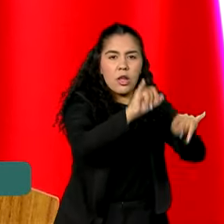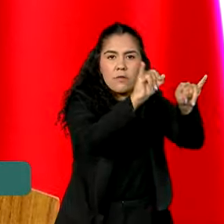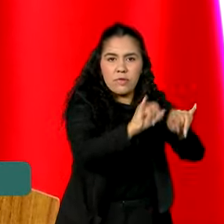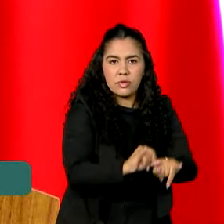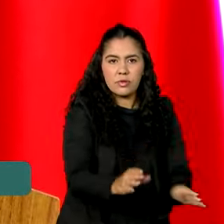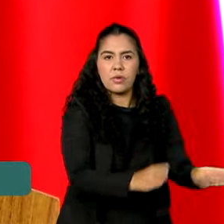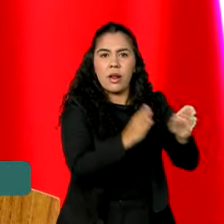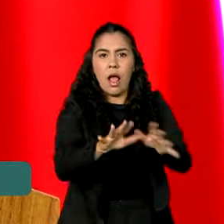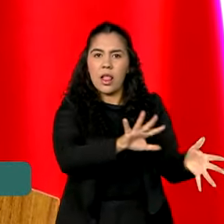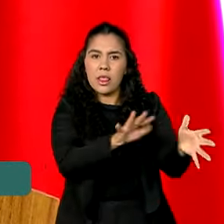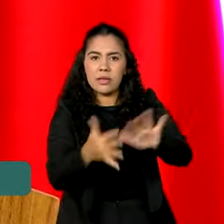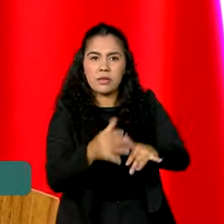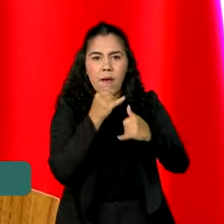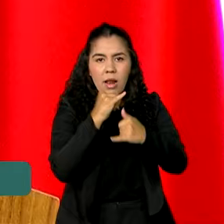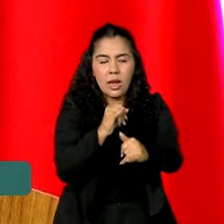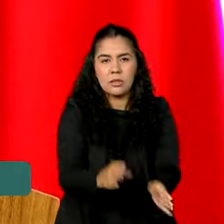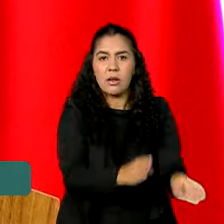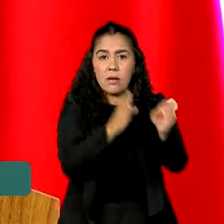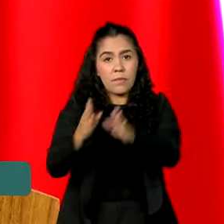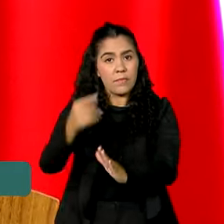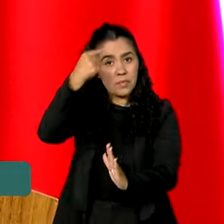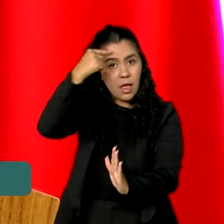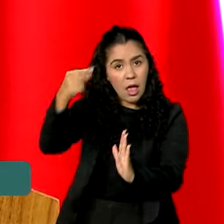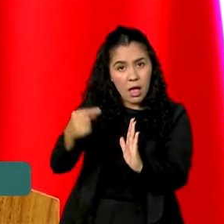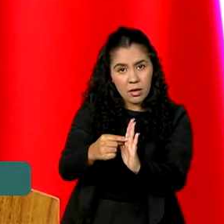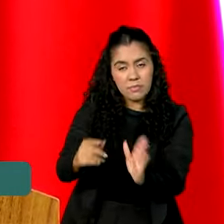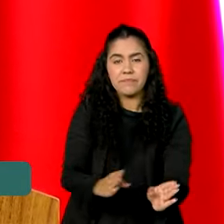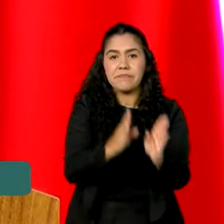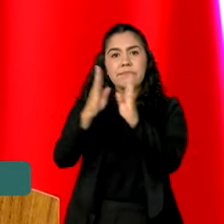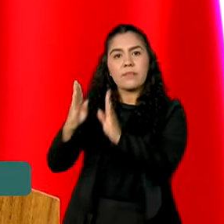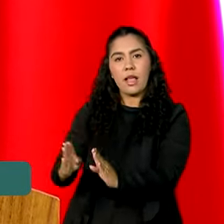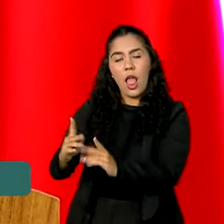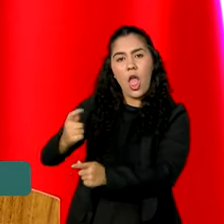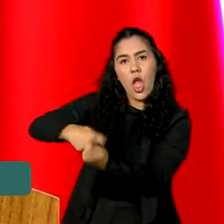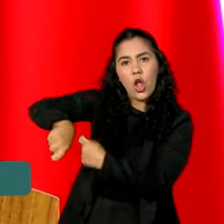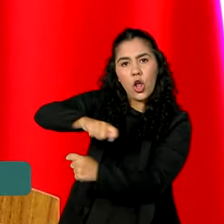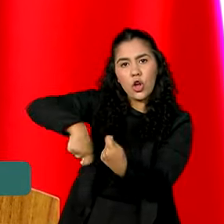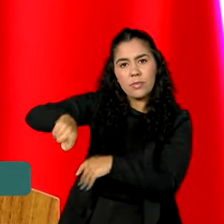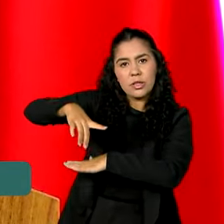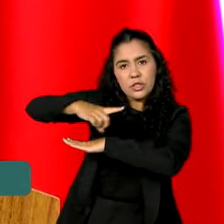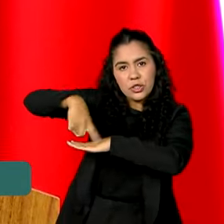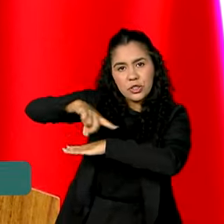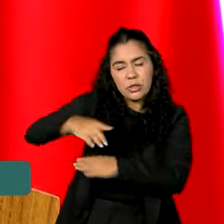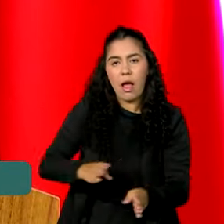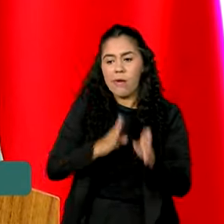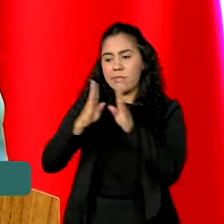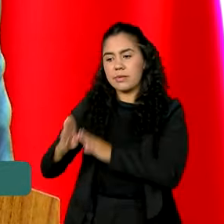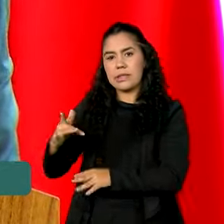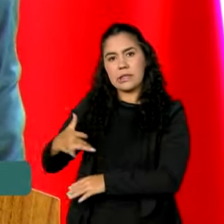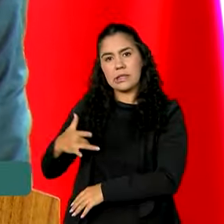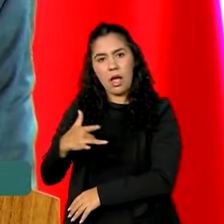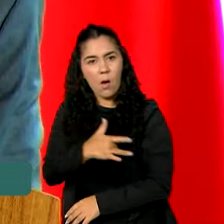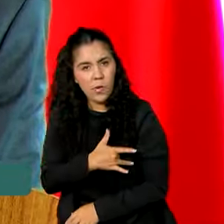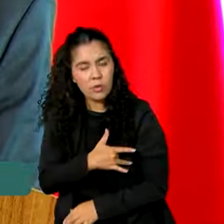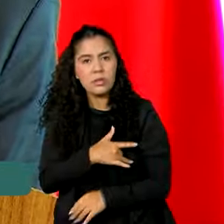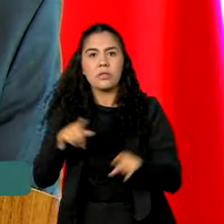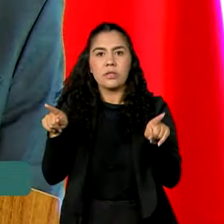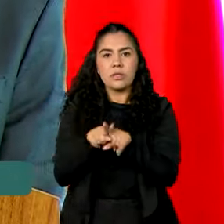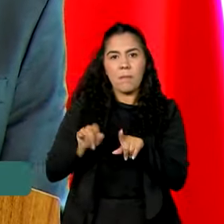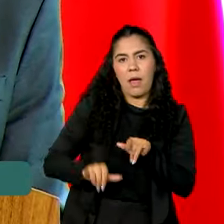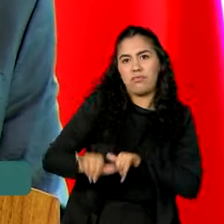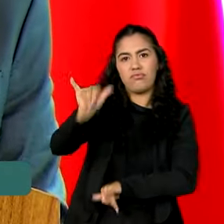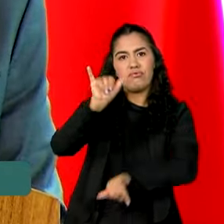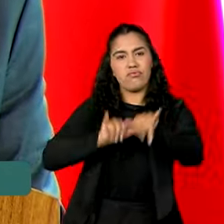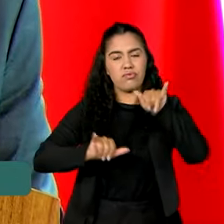transição energética, inteligência artificial, economia digital, saúde e